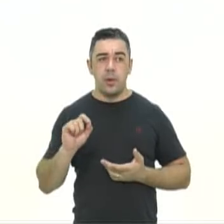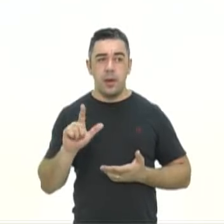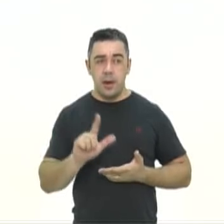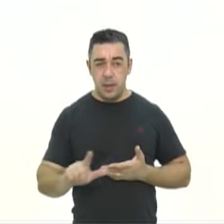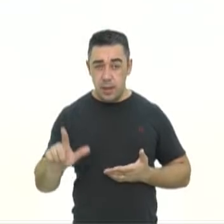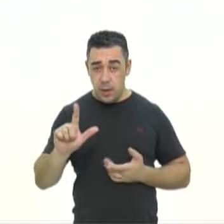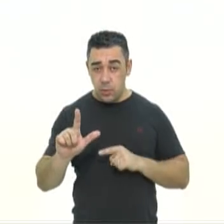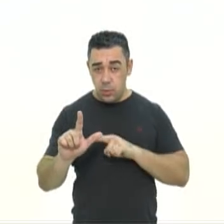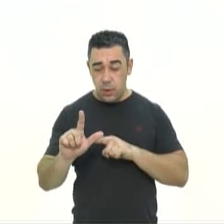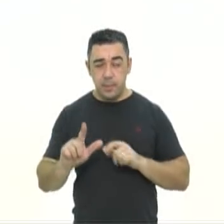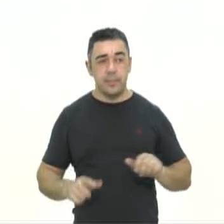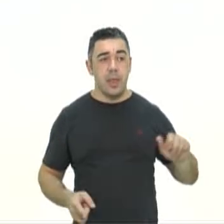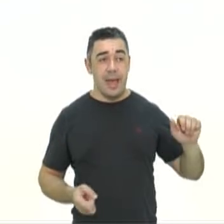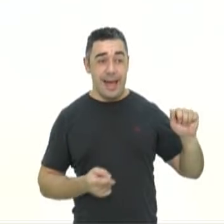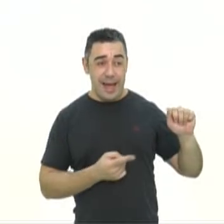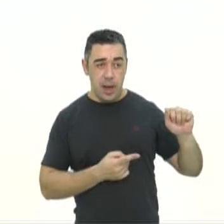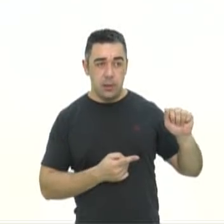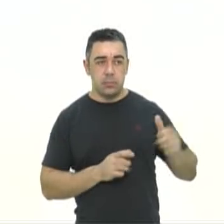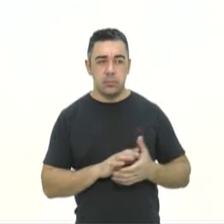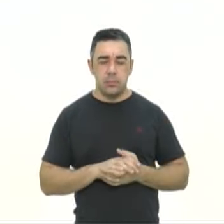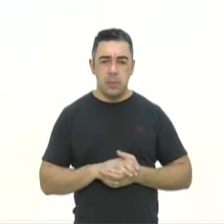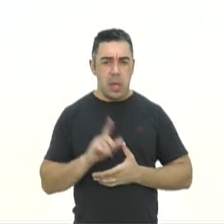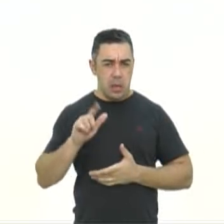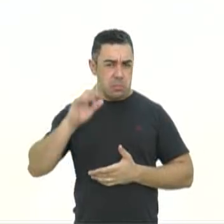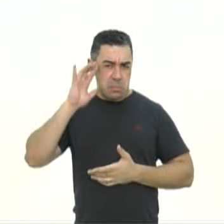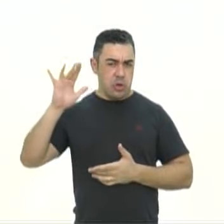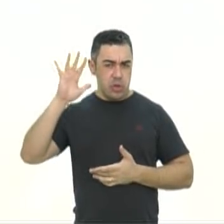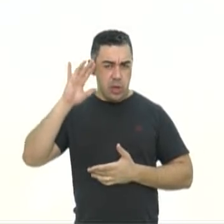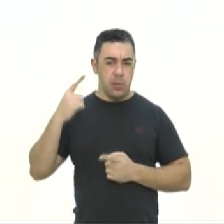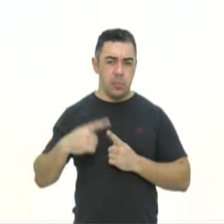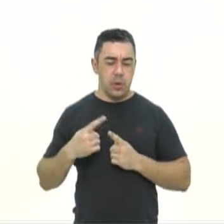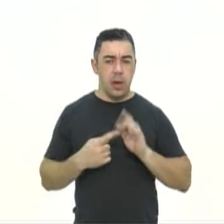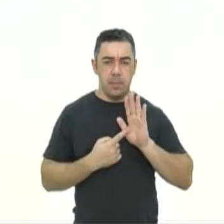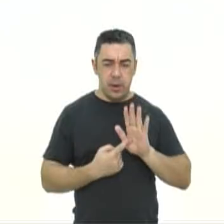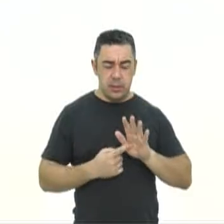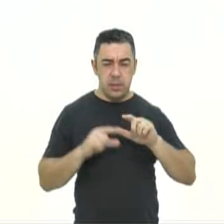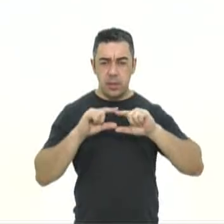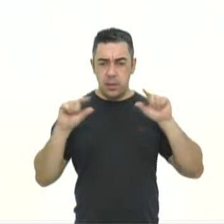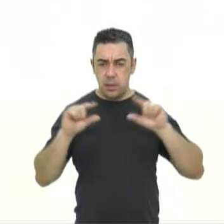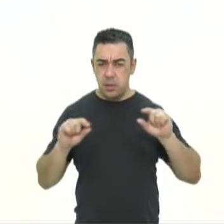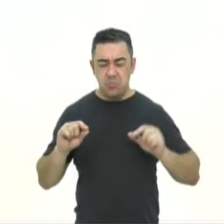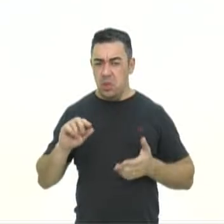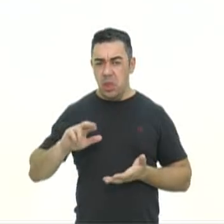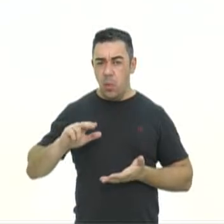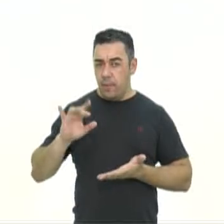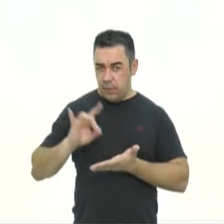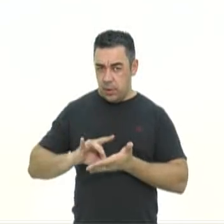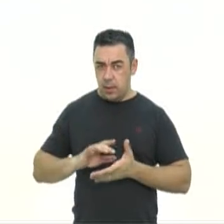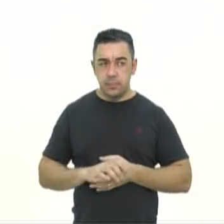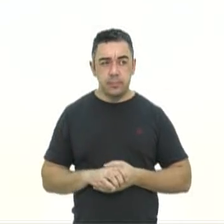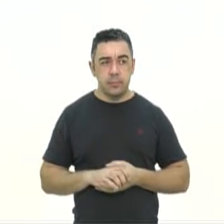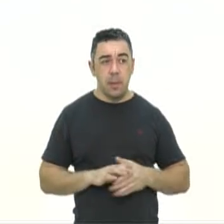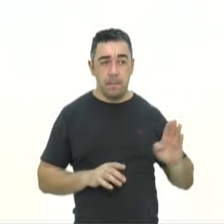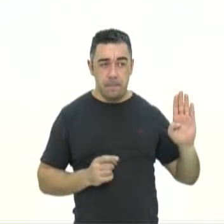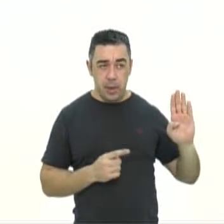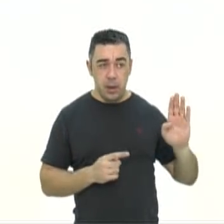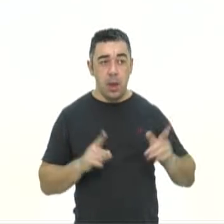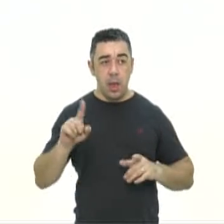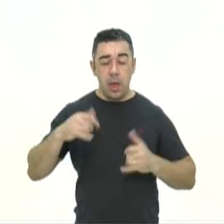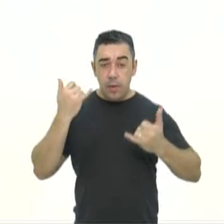literatura. Letra A, de ficção, porque apresenta trechos irreais. Letra B,